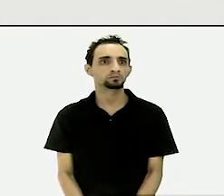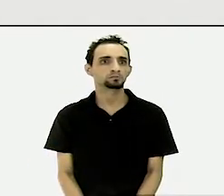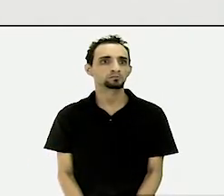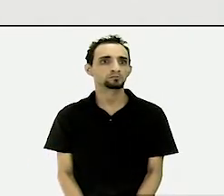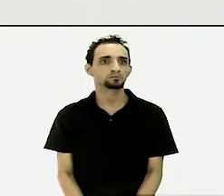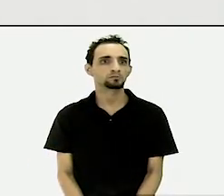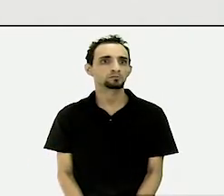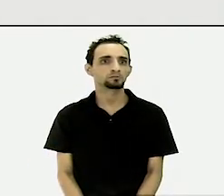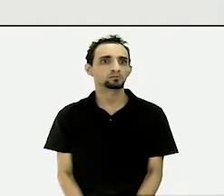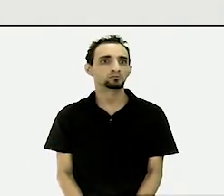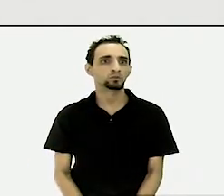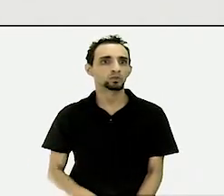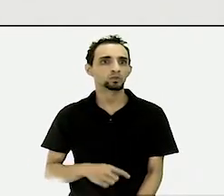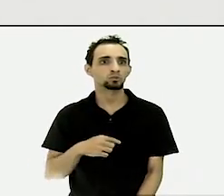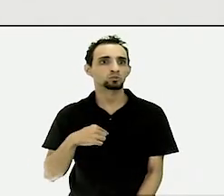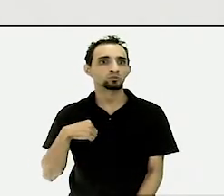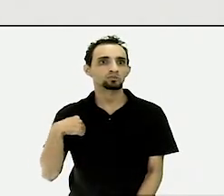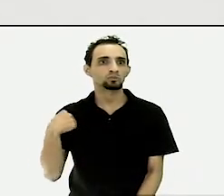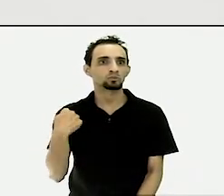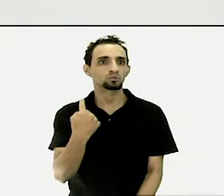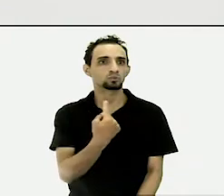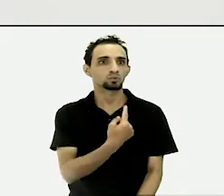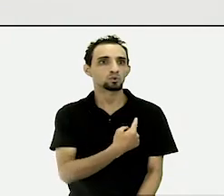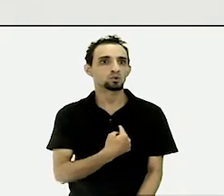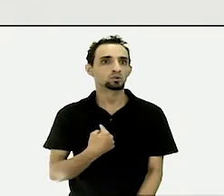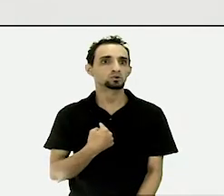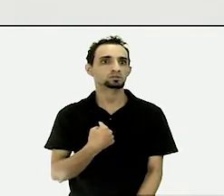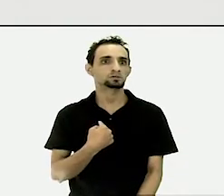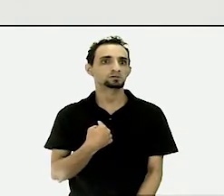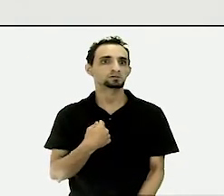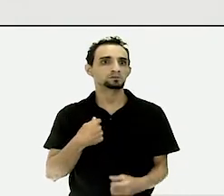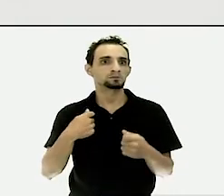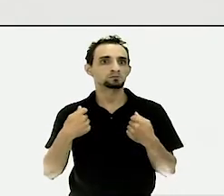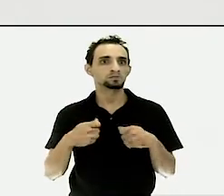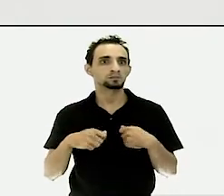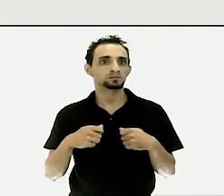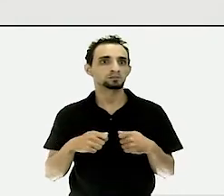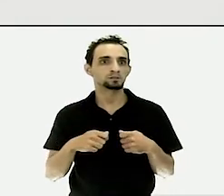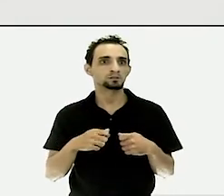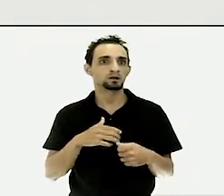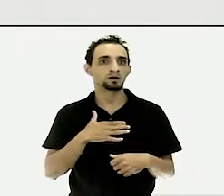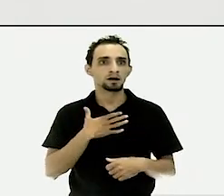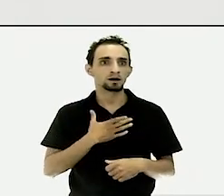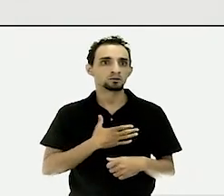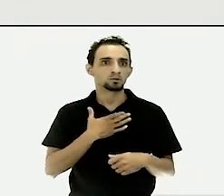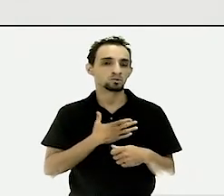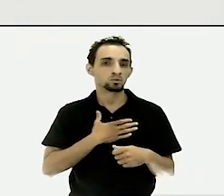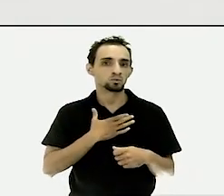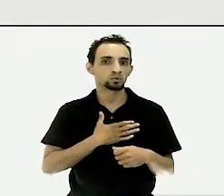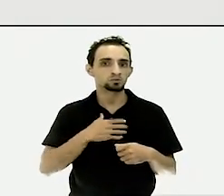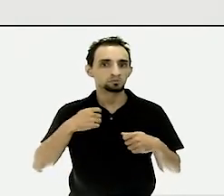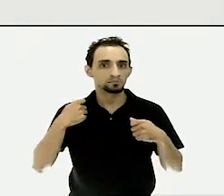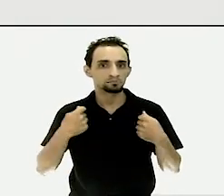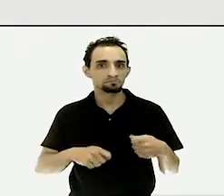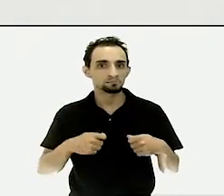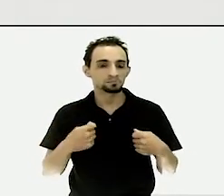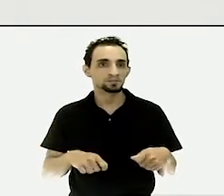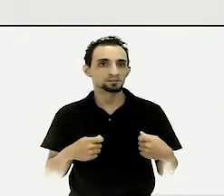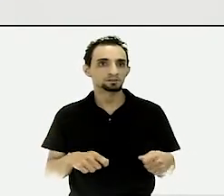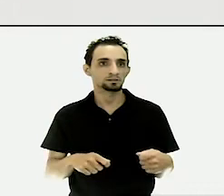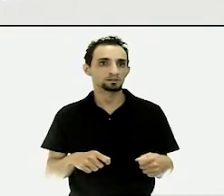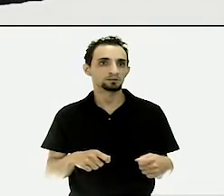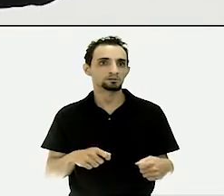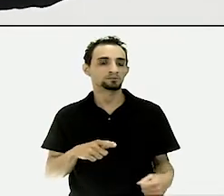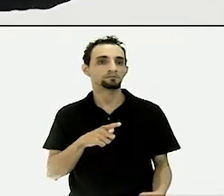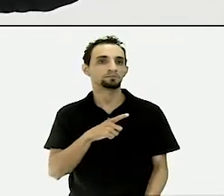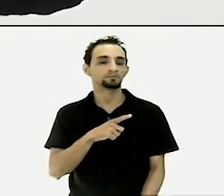pode esperar. O diagnóstico sendo rápido, especialmente no AVC, essas doenças mais graves, a